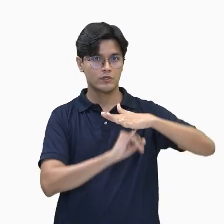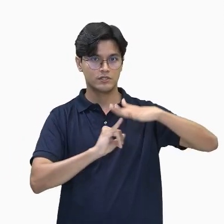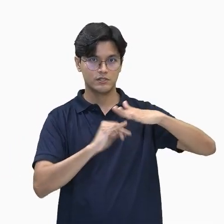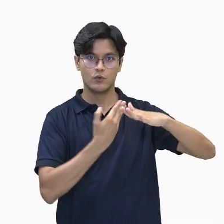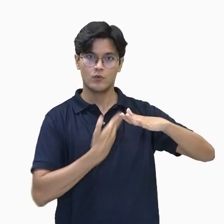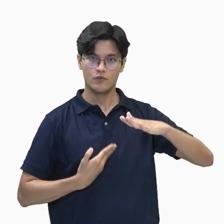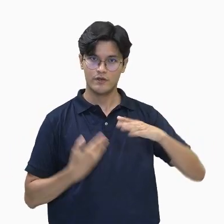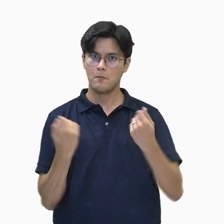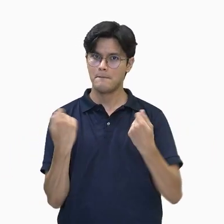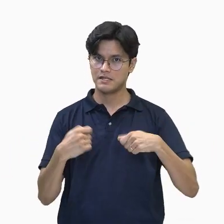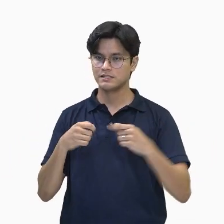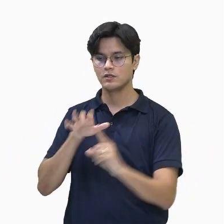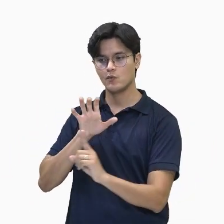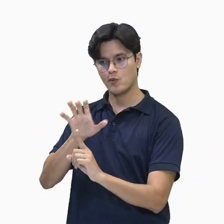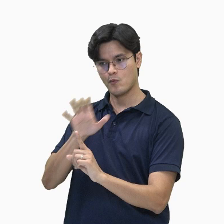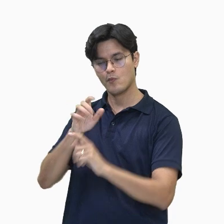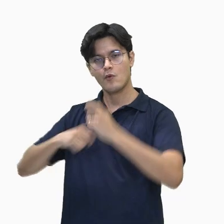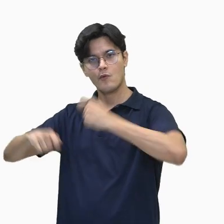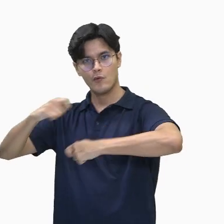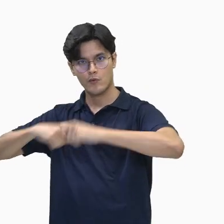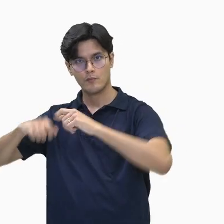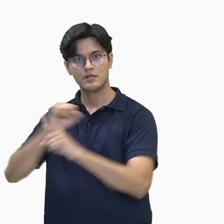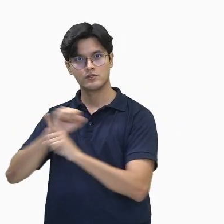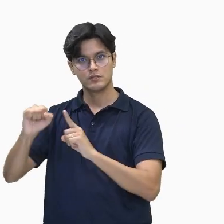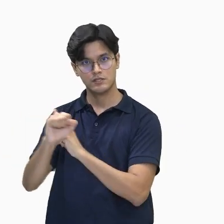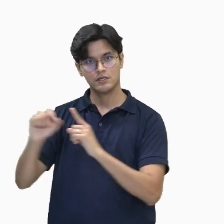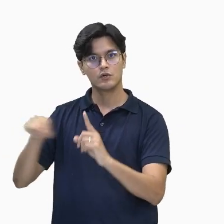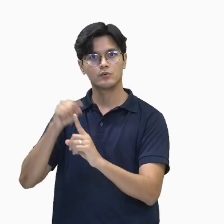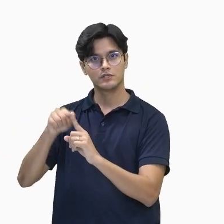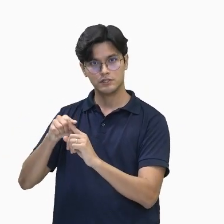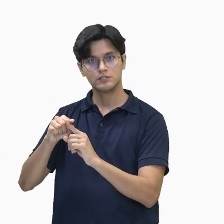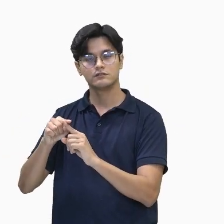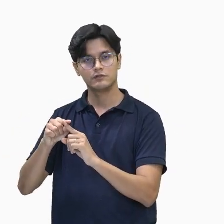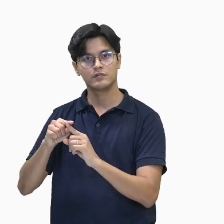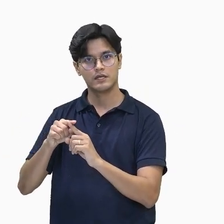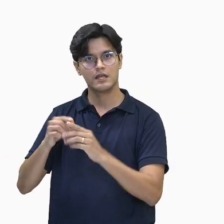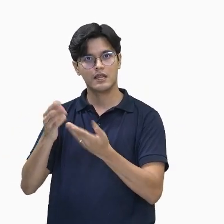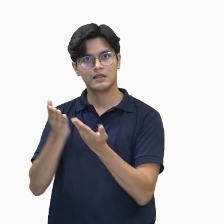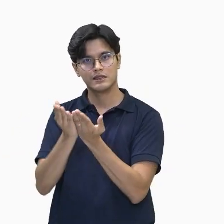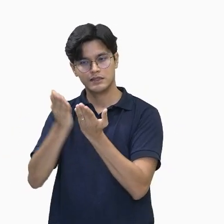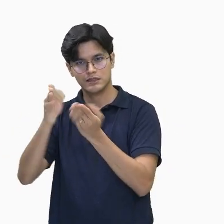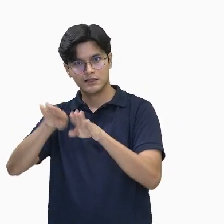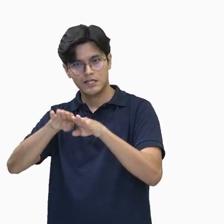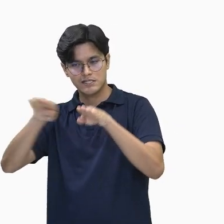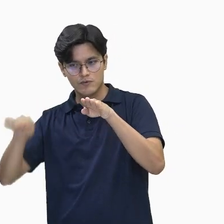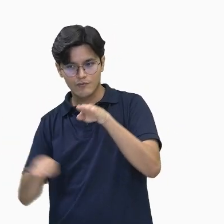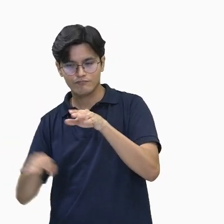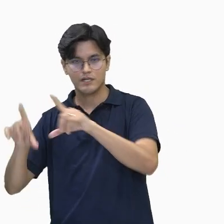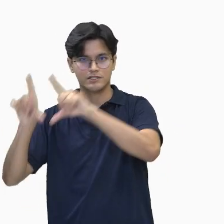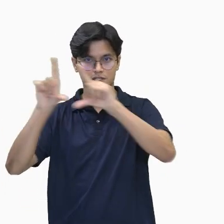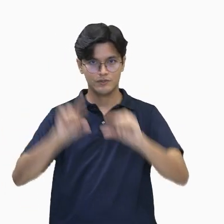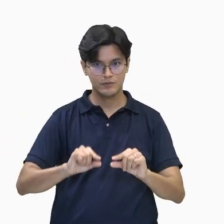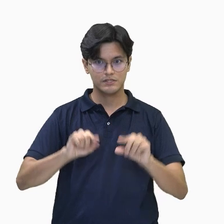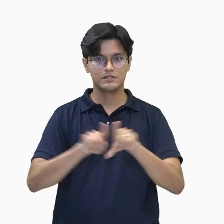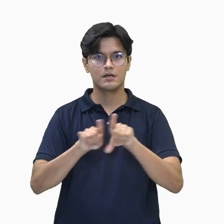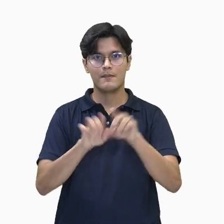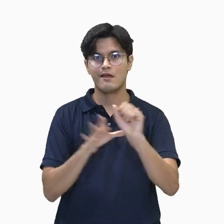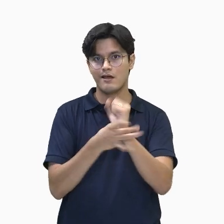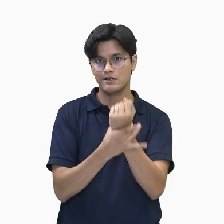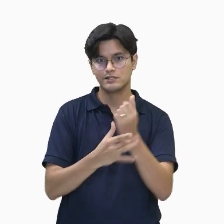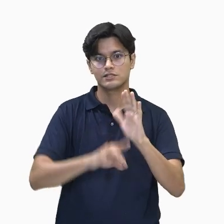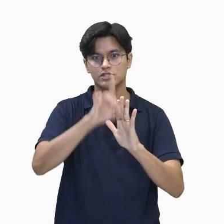sociedade para reduzir desigualdades e garantir direitos sociais, certo? Diferentemente